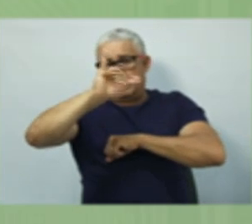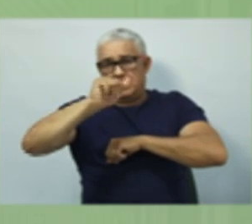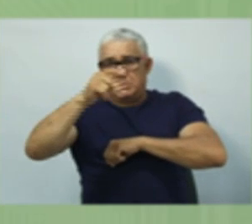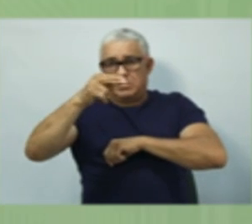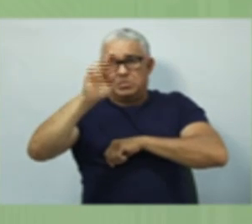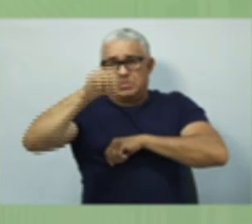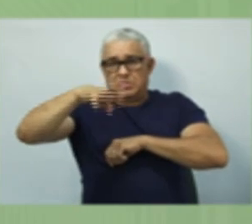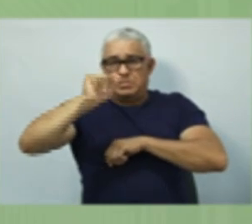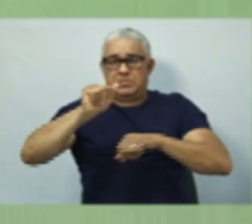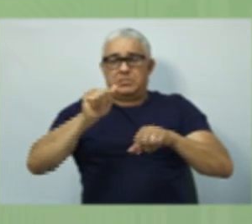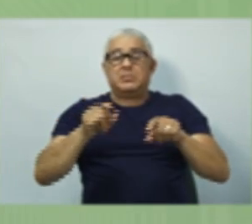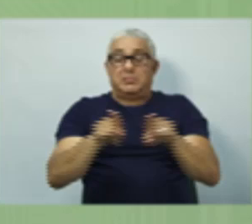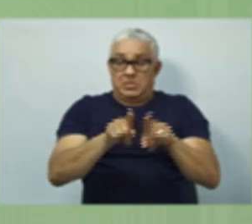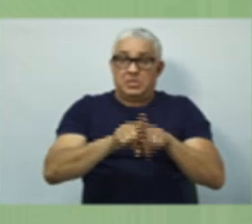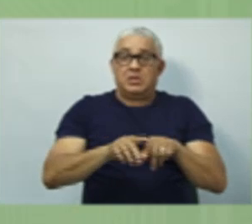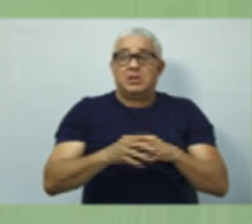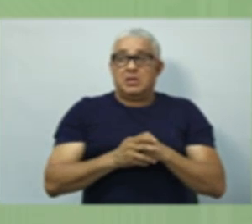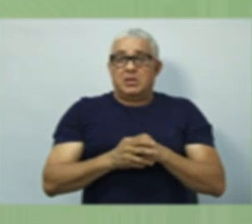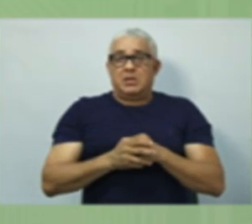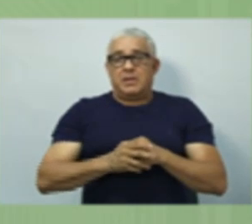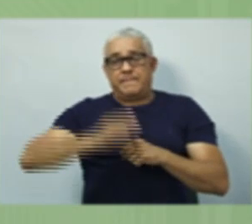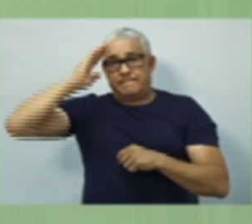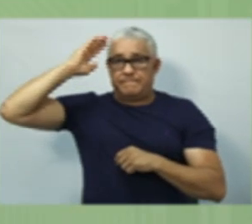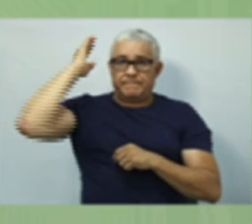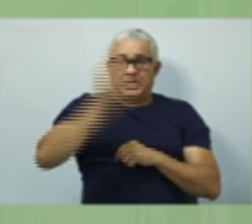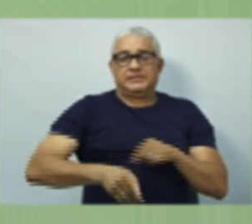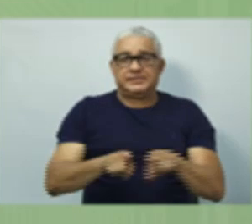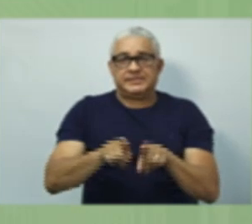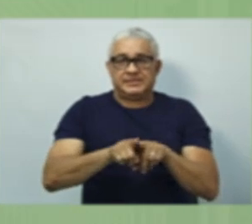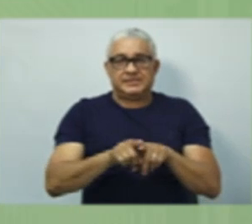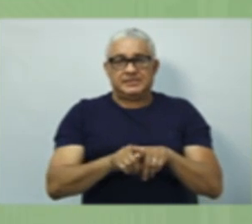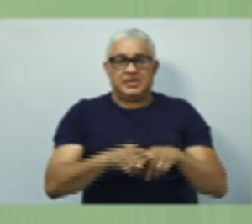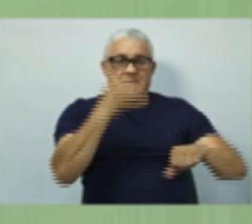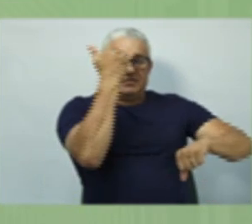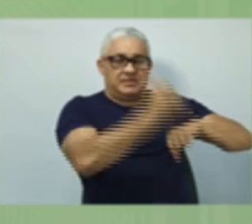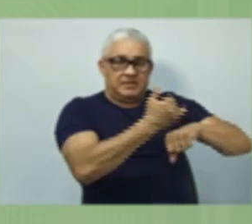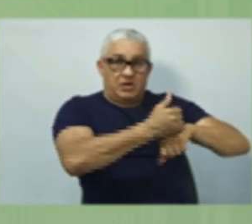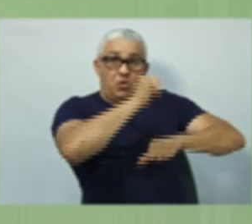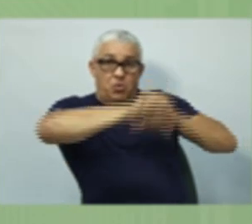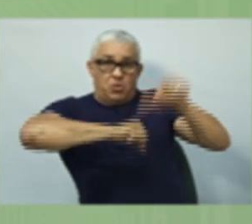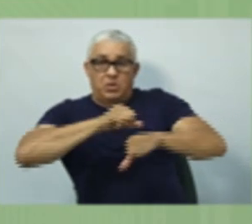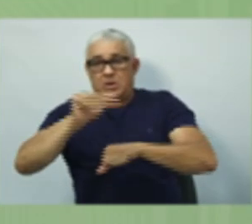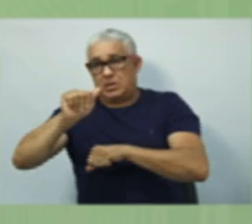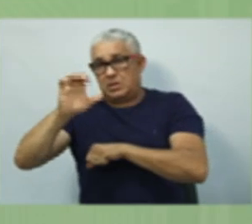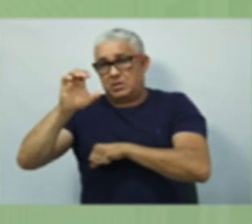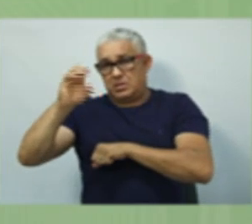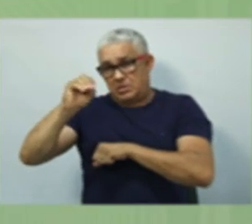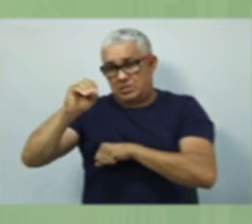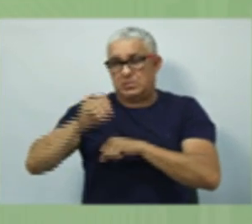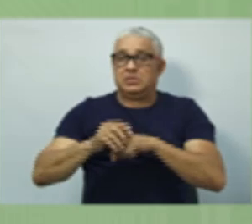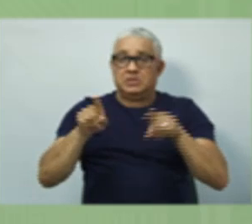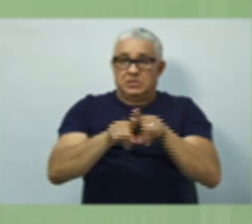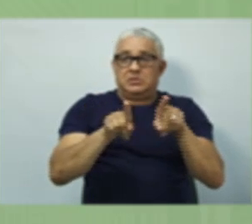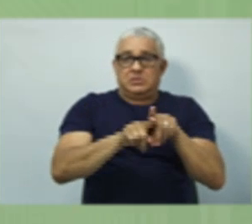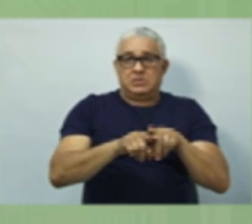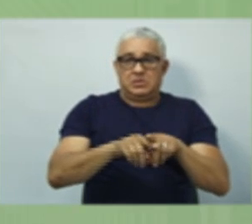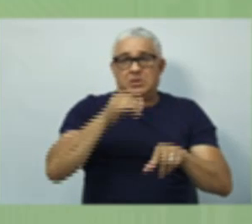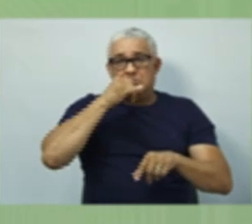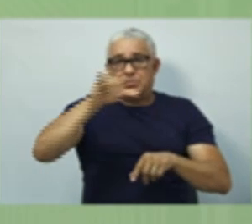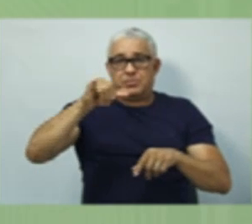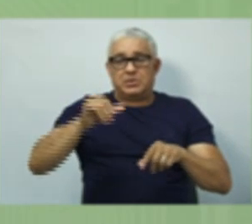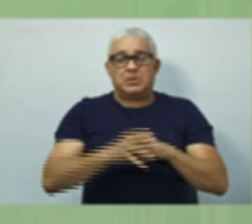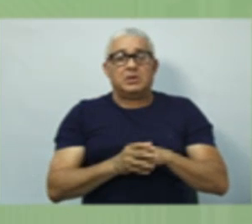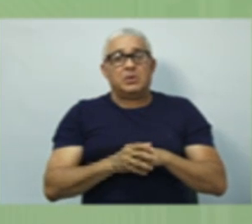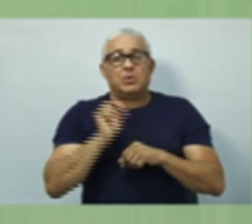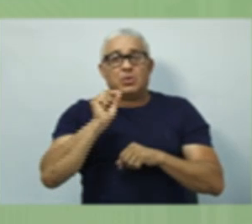fonte de matéria-prima, deixou de ser o ferro para passar a ser o aço, e também a fonte de energia deixou de